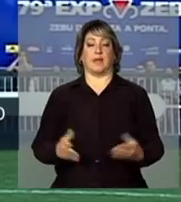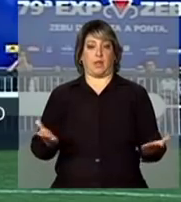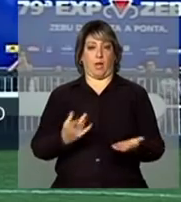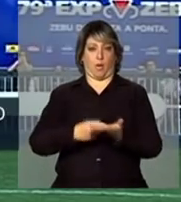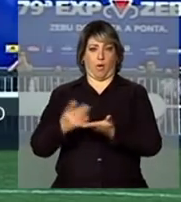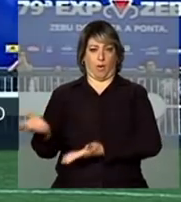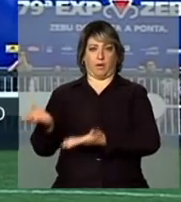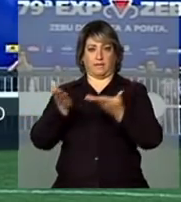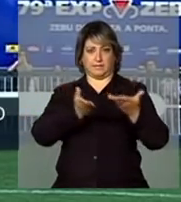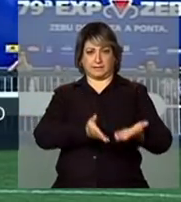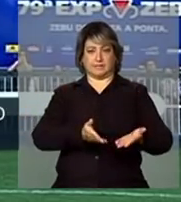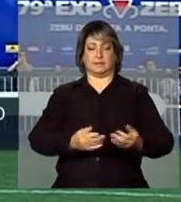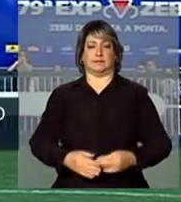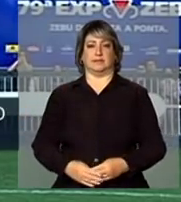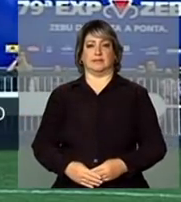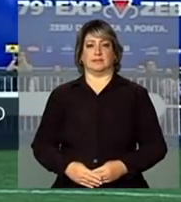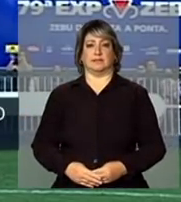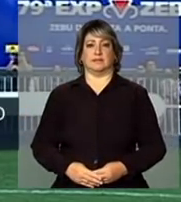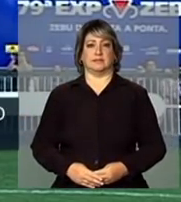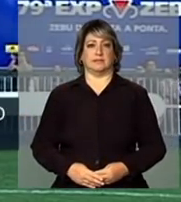Convidamos agora